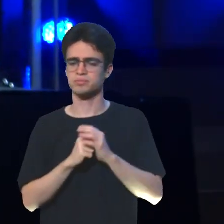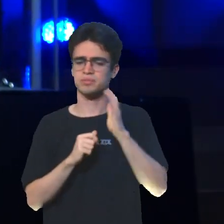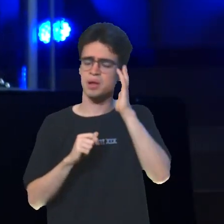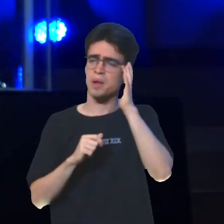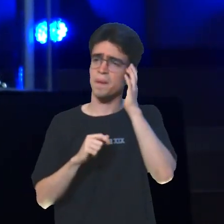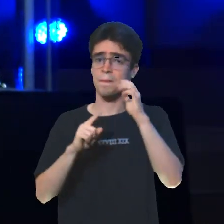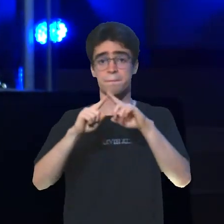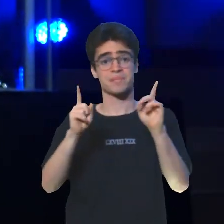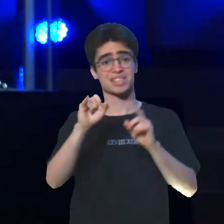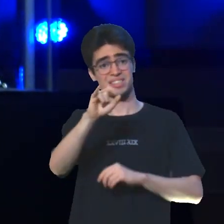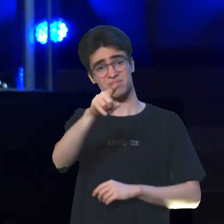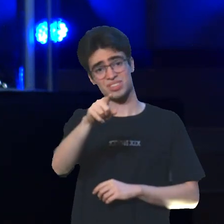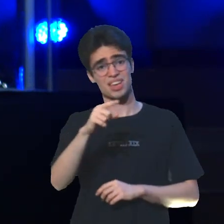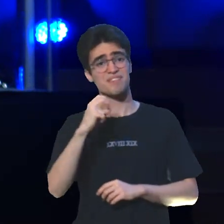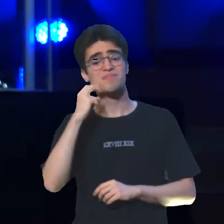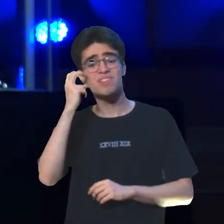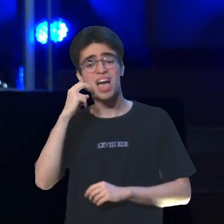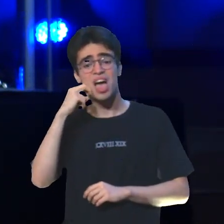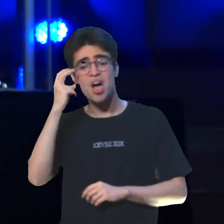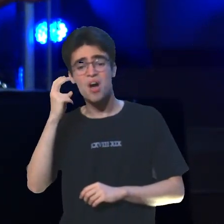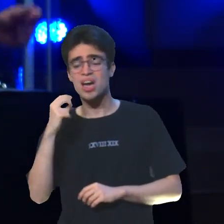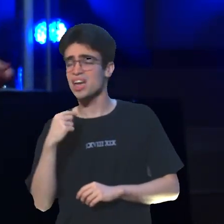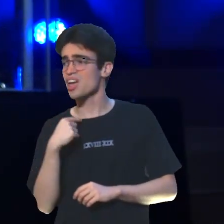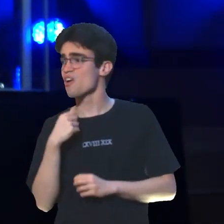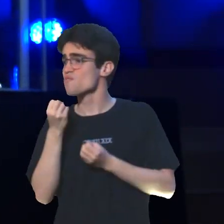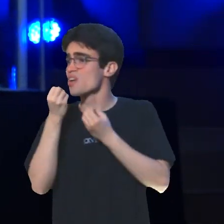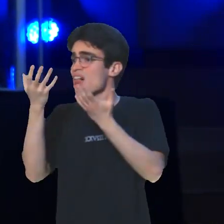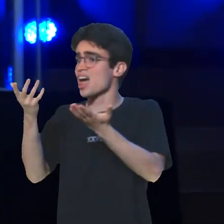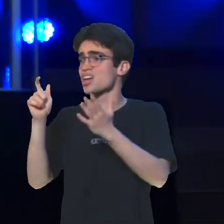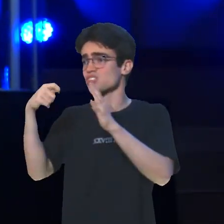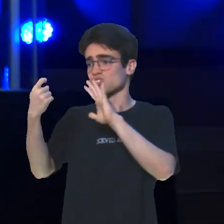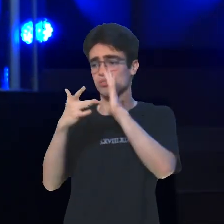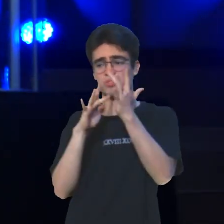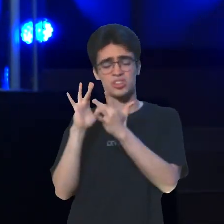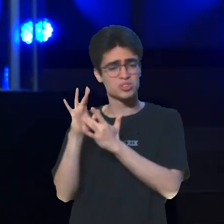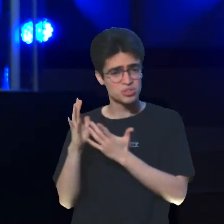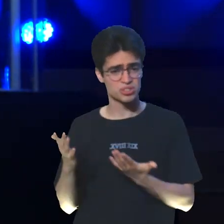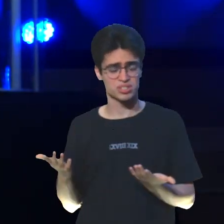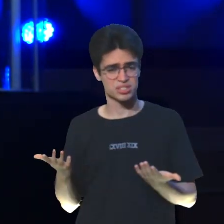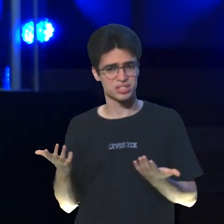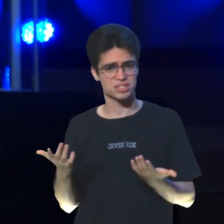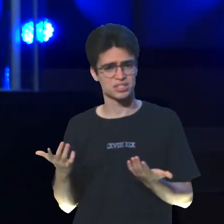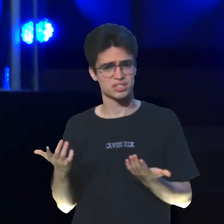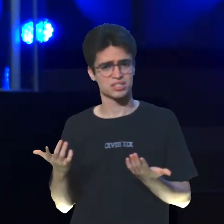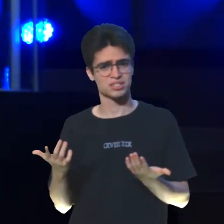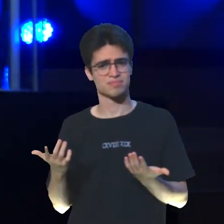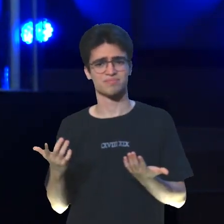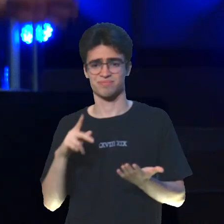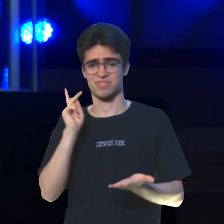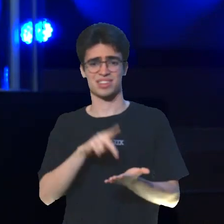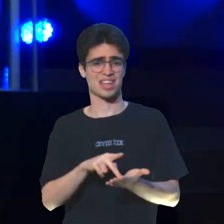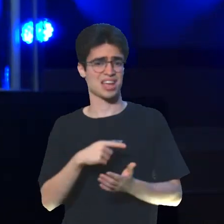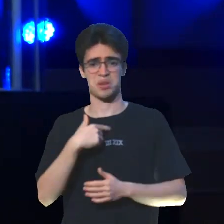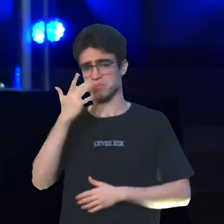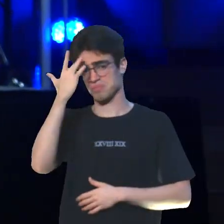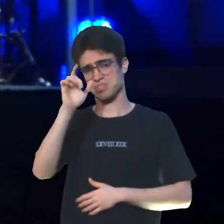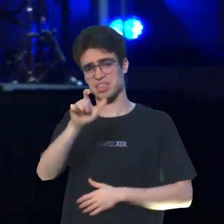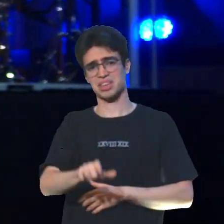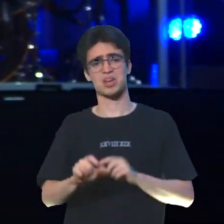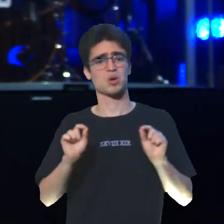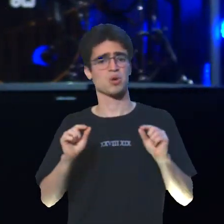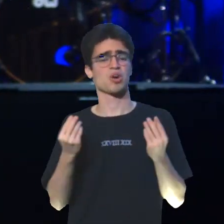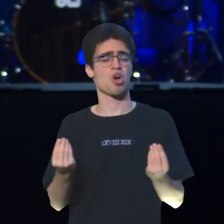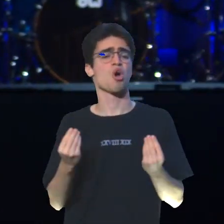Mas se você tem vergonha até de falar de Jesus para uma pessoa, eu sinceramente não sei que crente você